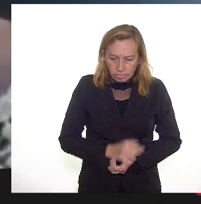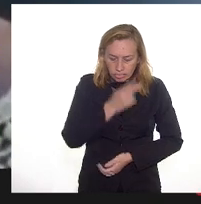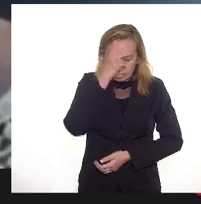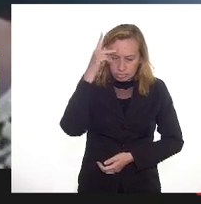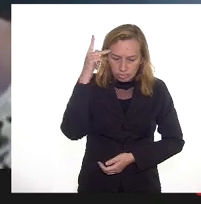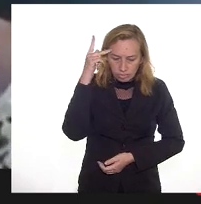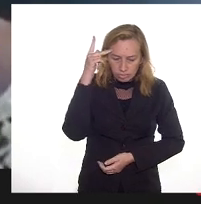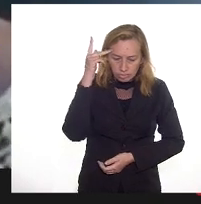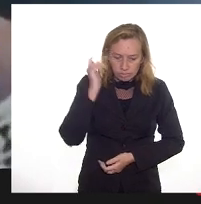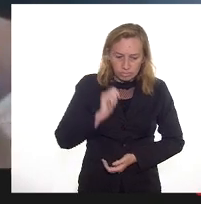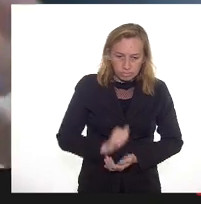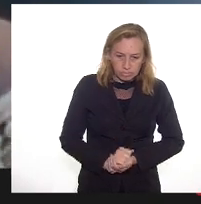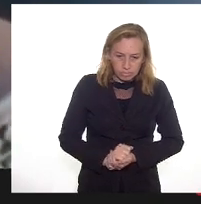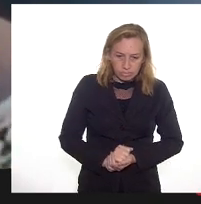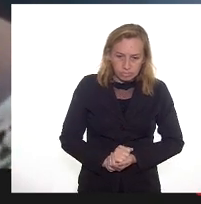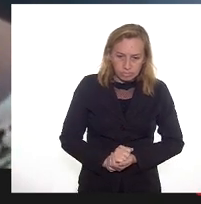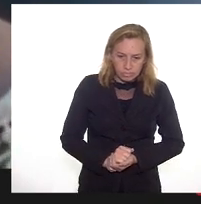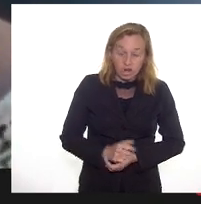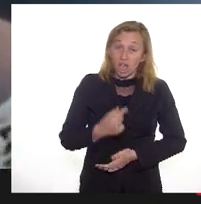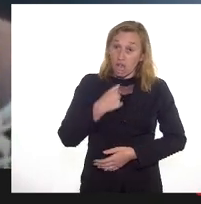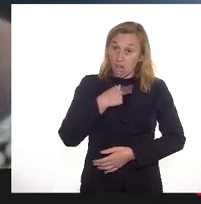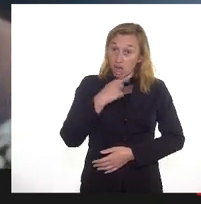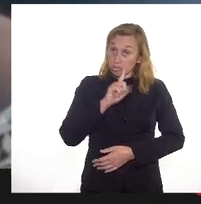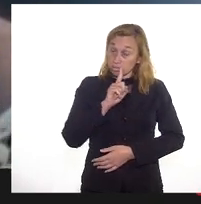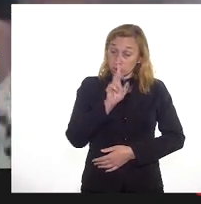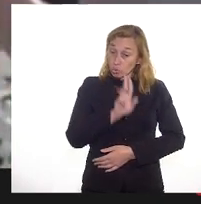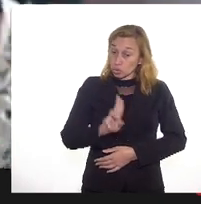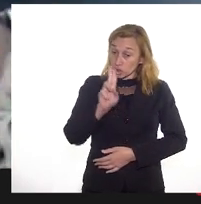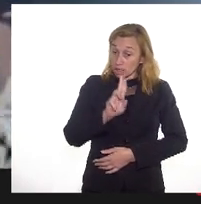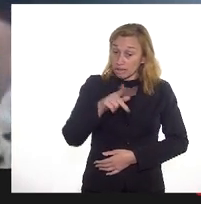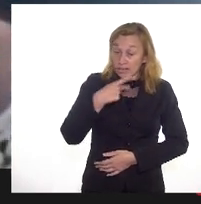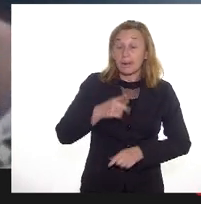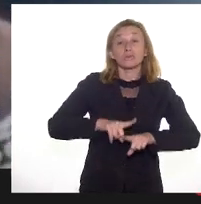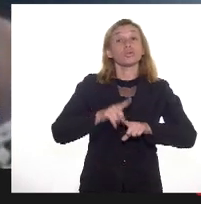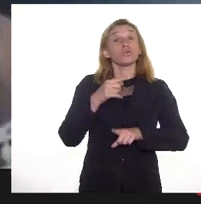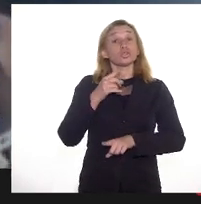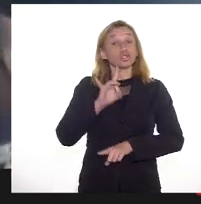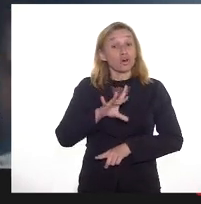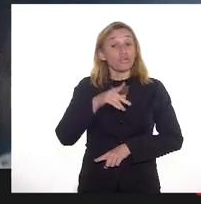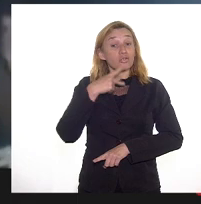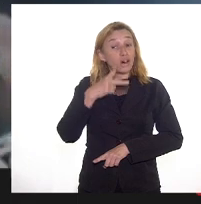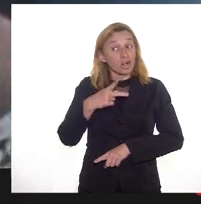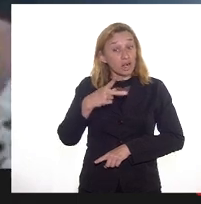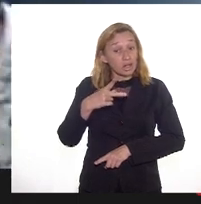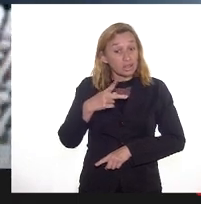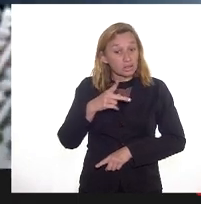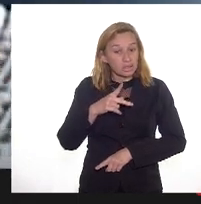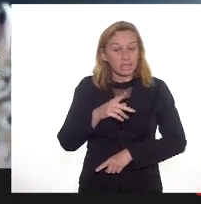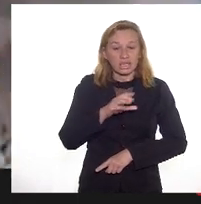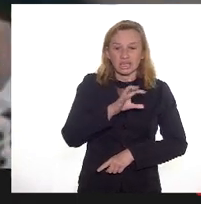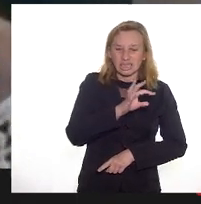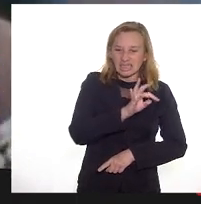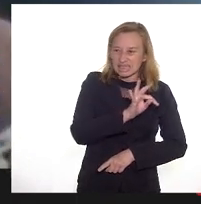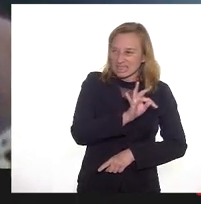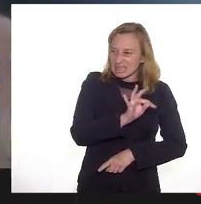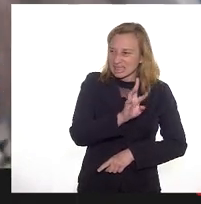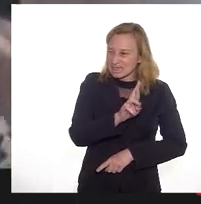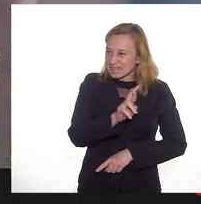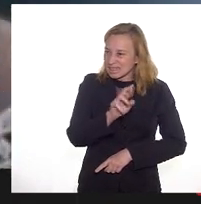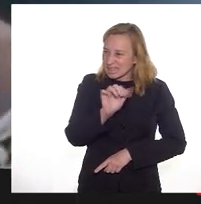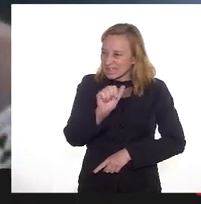tratados, e não sou eu que estou usando essa classificação, eu estou citando, né, como traficrentes,